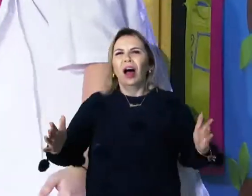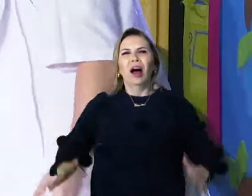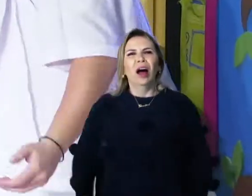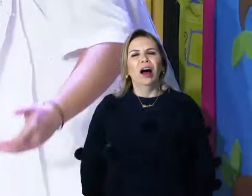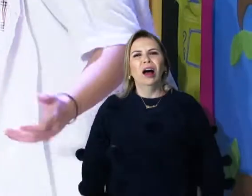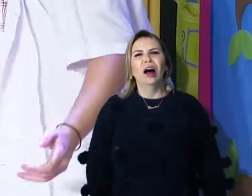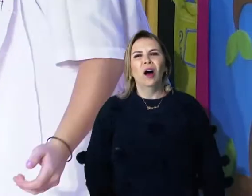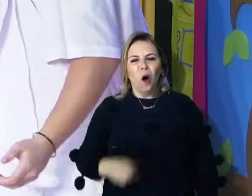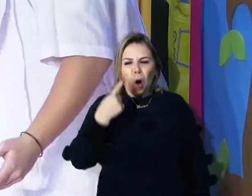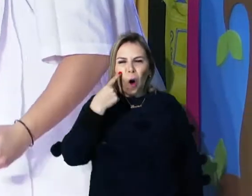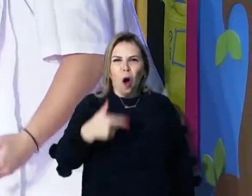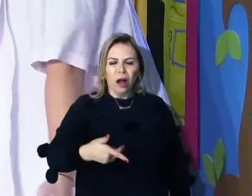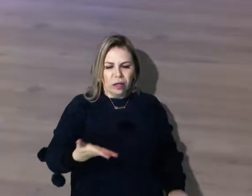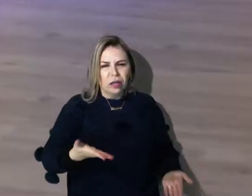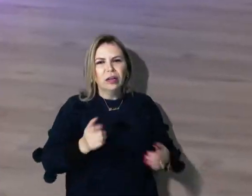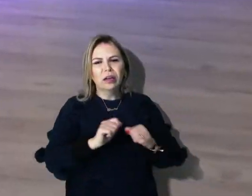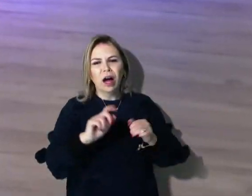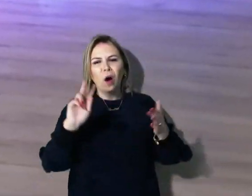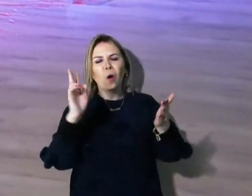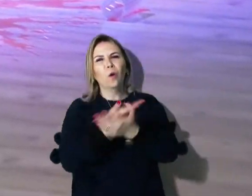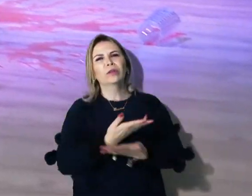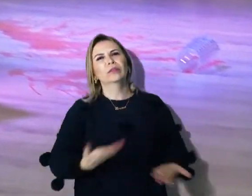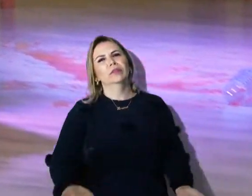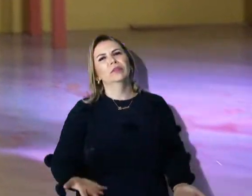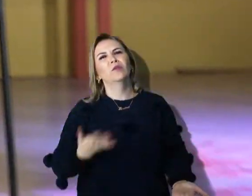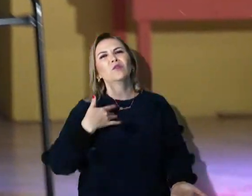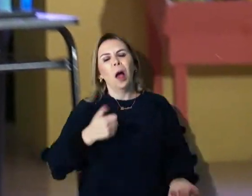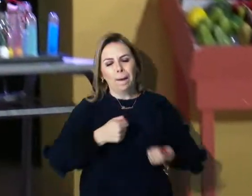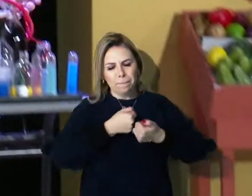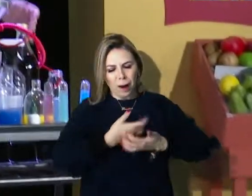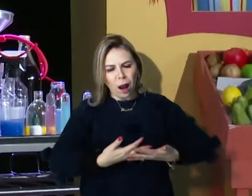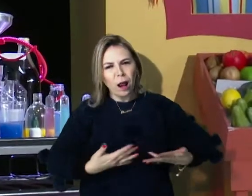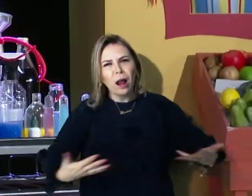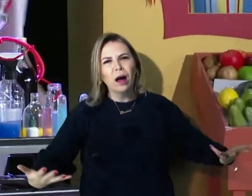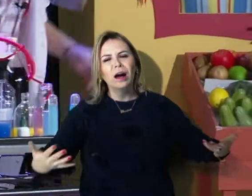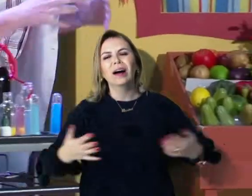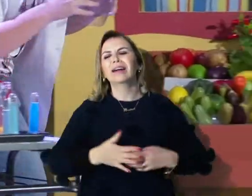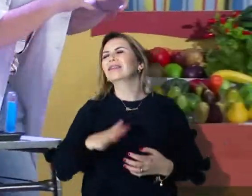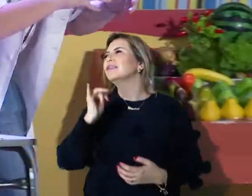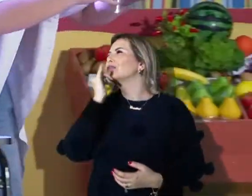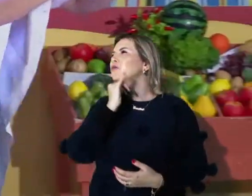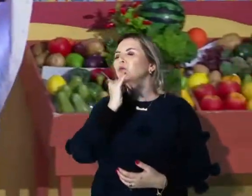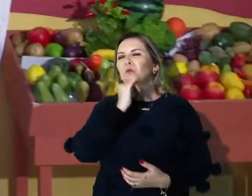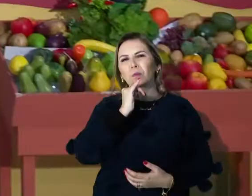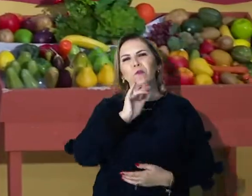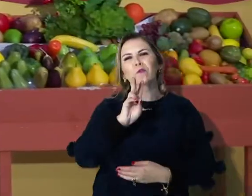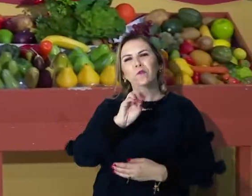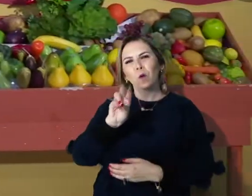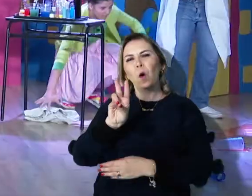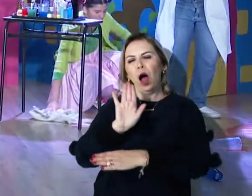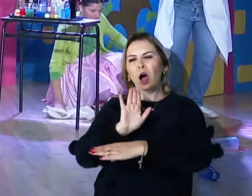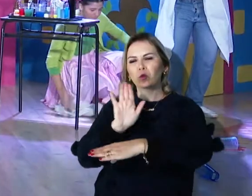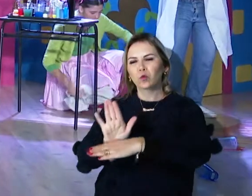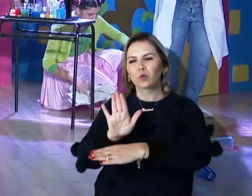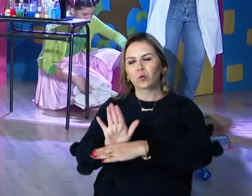Gigi, olha o que você me fez fazer. Ai. Ah, eu derrubei tudo. Desculpa, Neco, deixa que eu te ajudo a